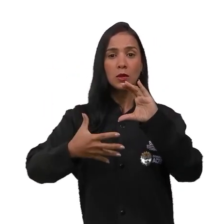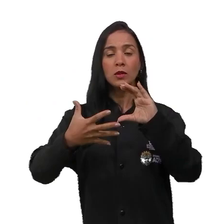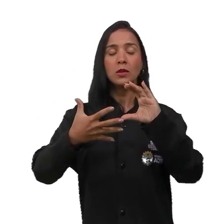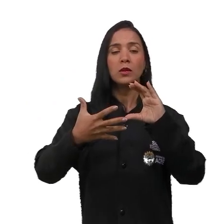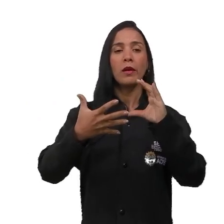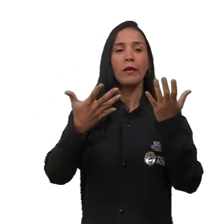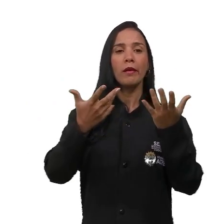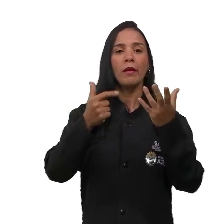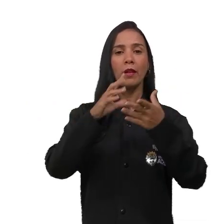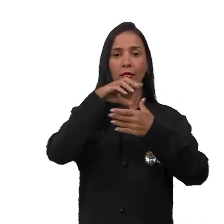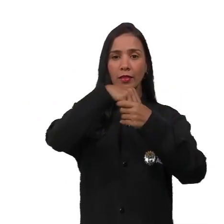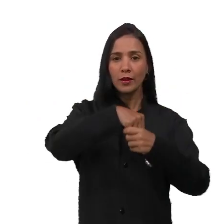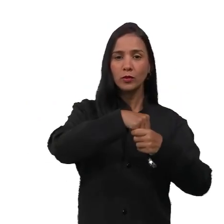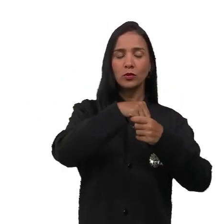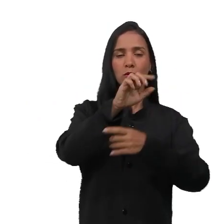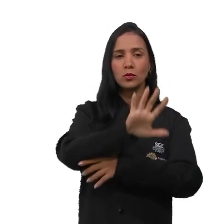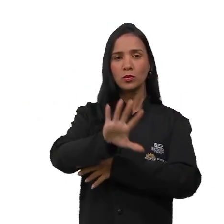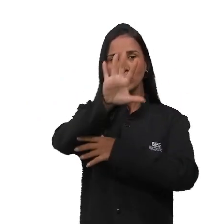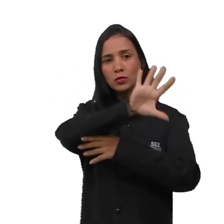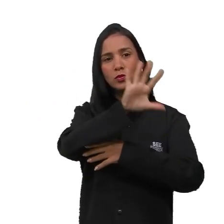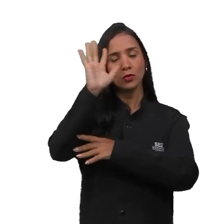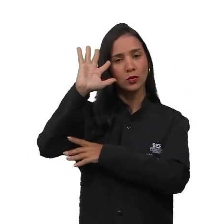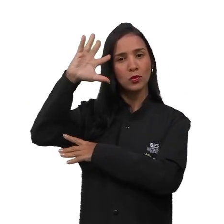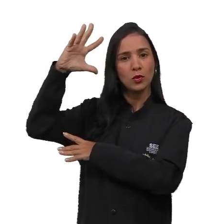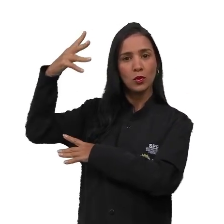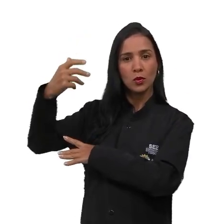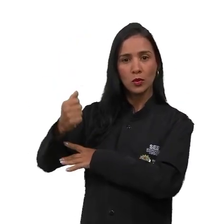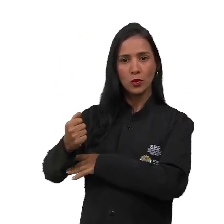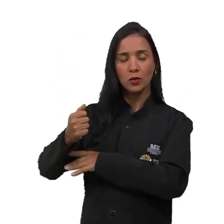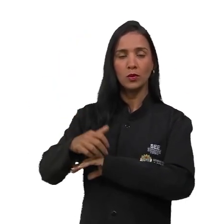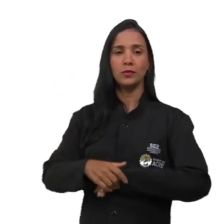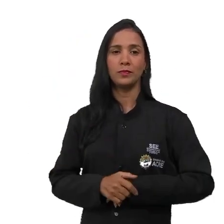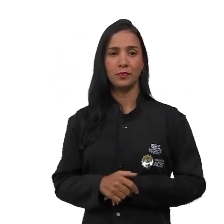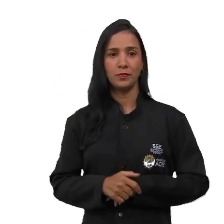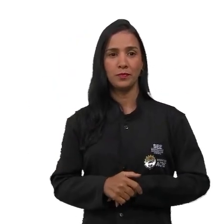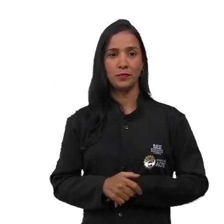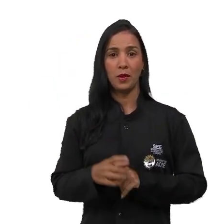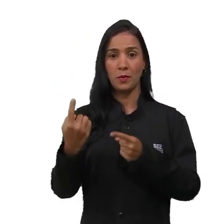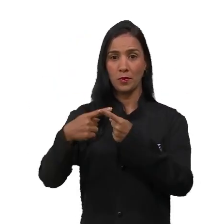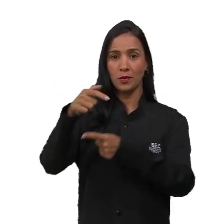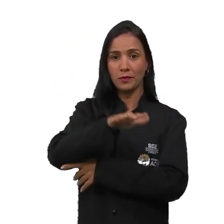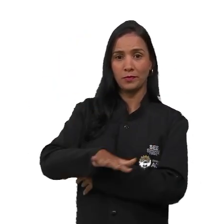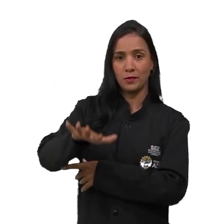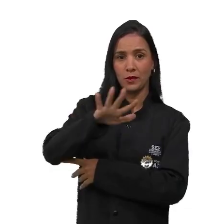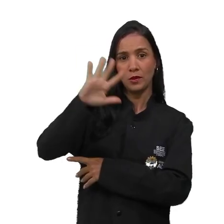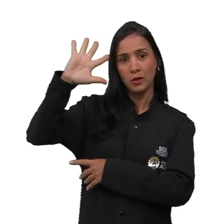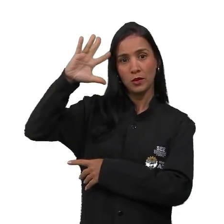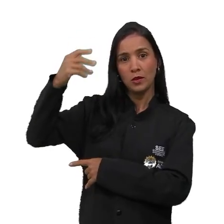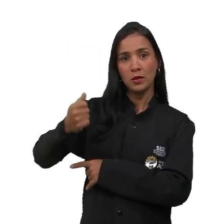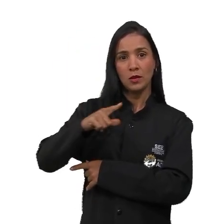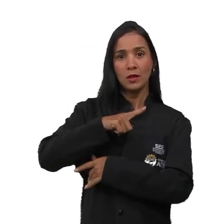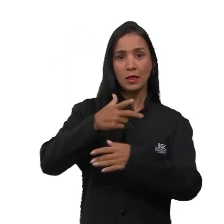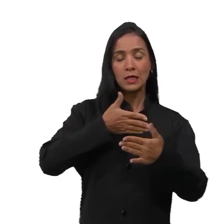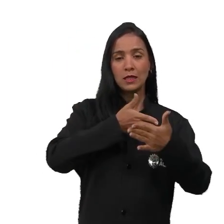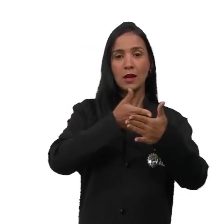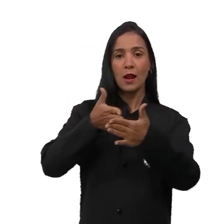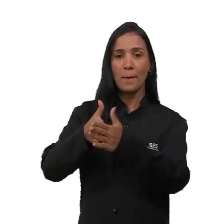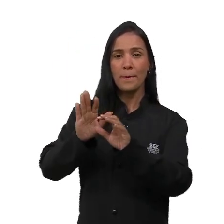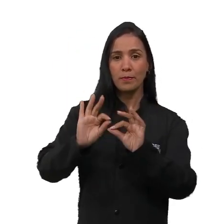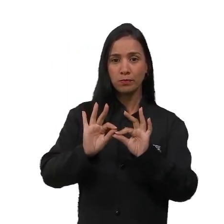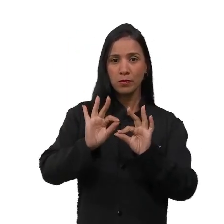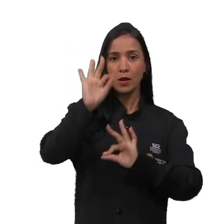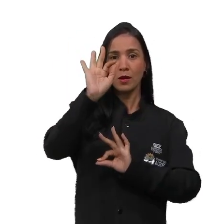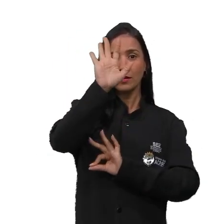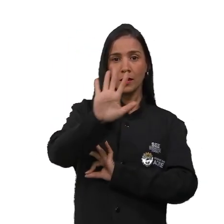aí do continente africano? Vejam só, o território africano, ele é limitado ao norte